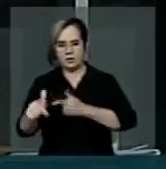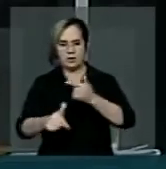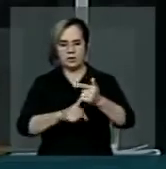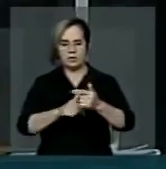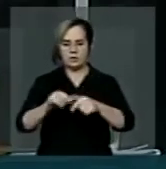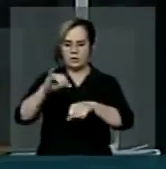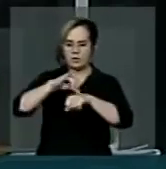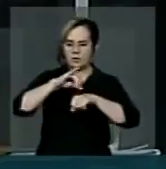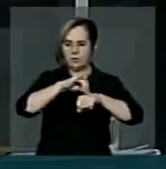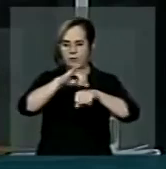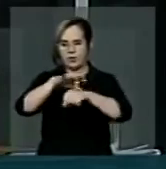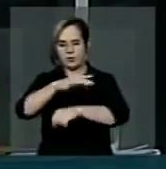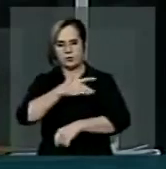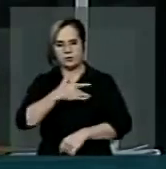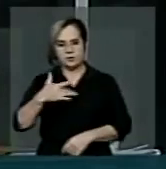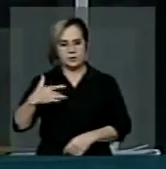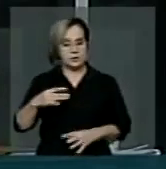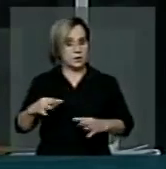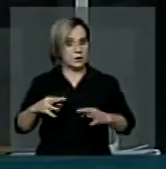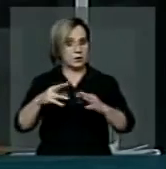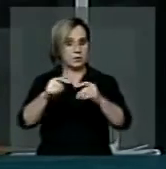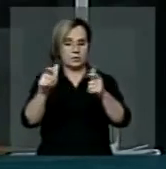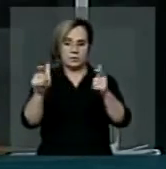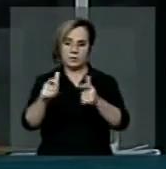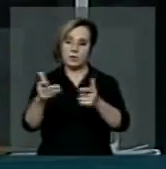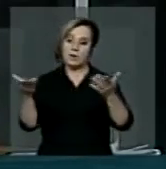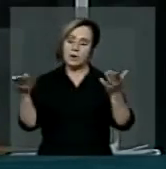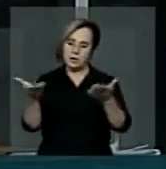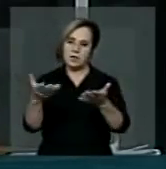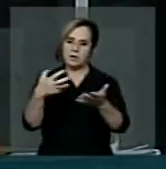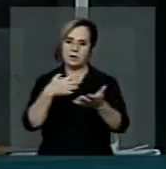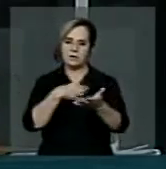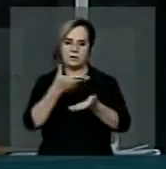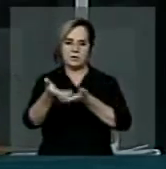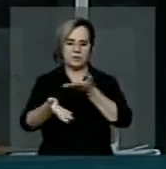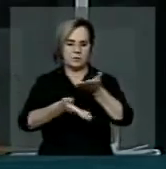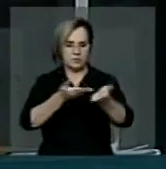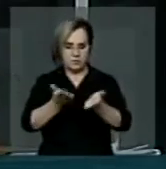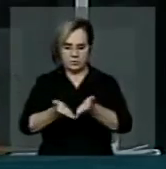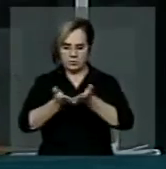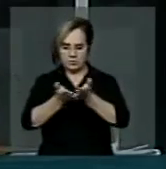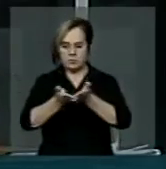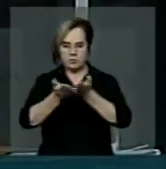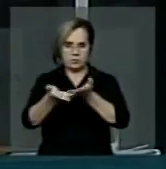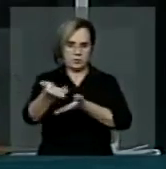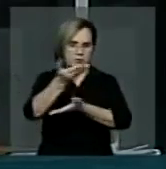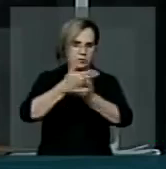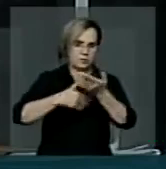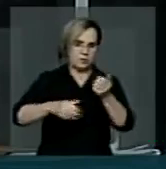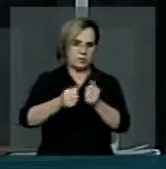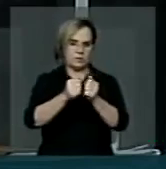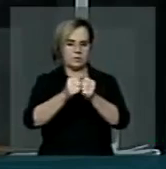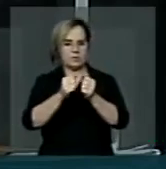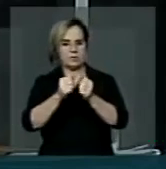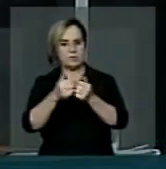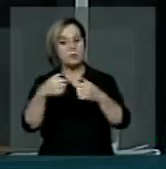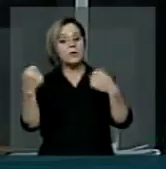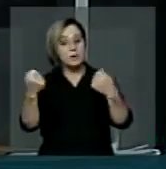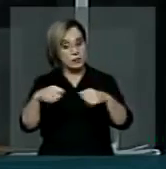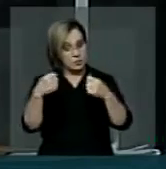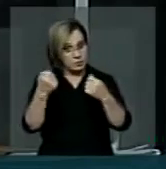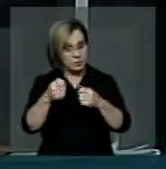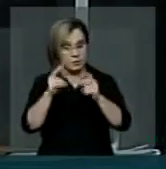postos de saúde, enfim, é esse o meio de comunicação na Amazônia, essa modal que